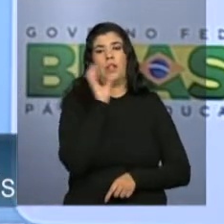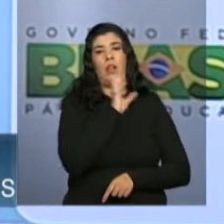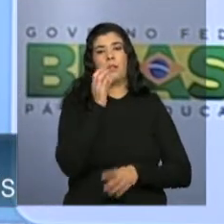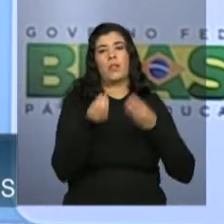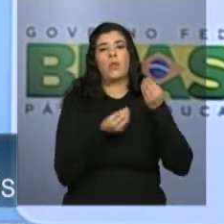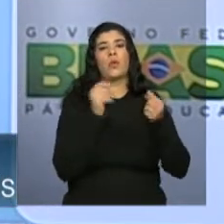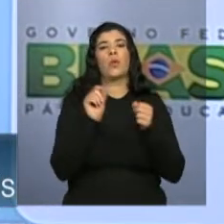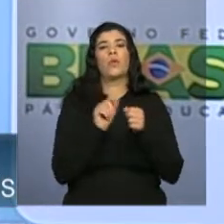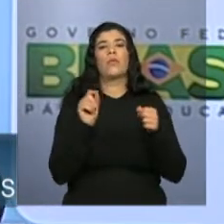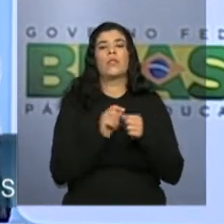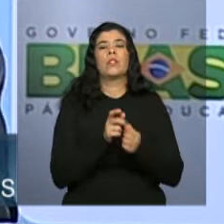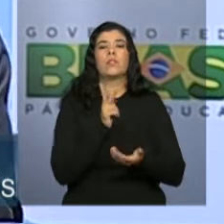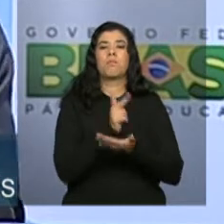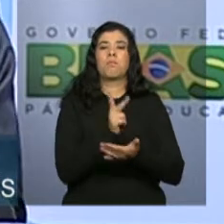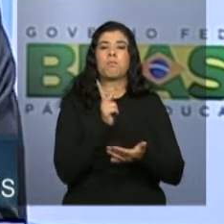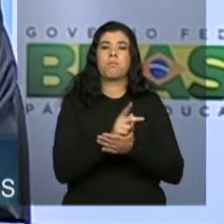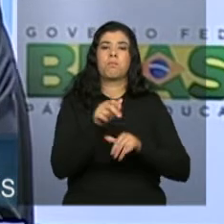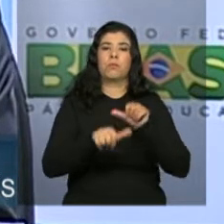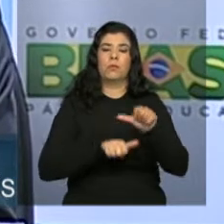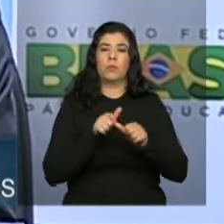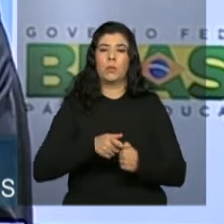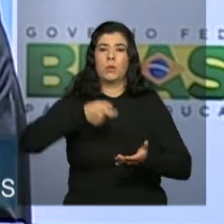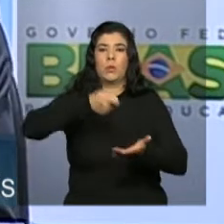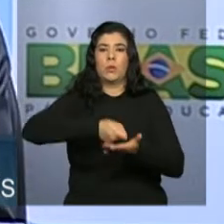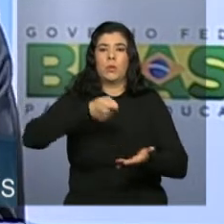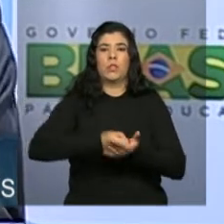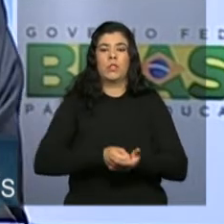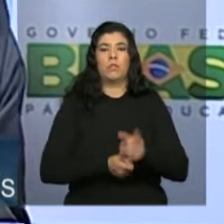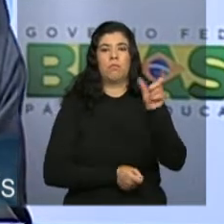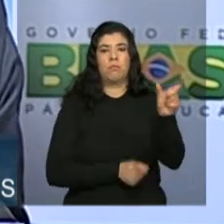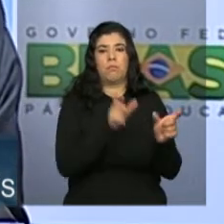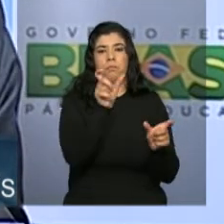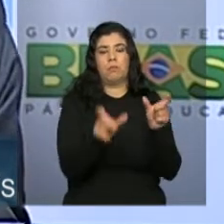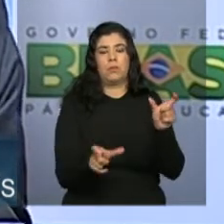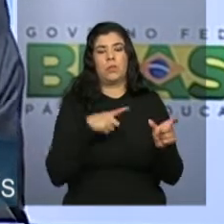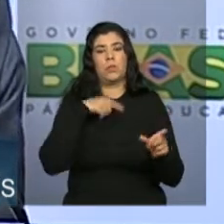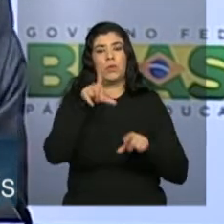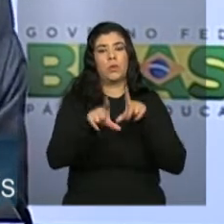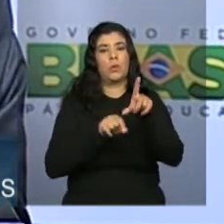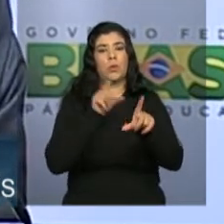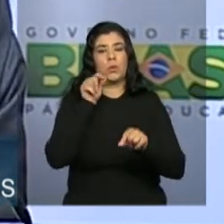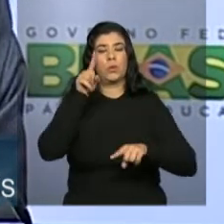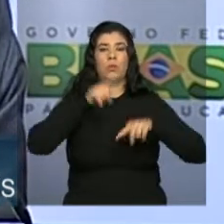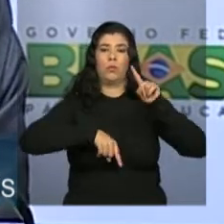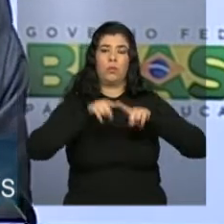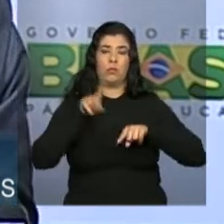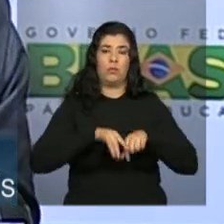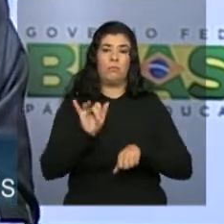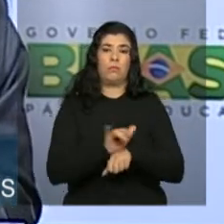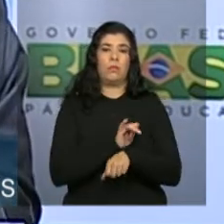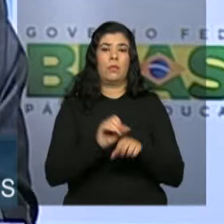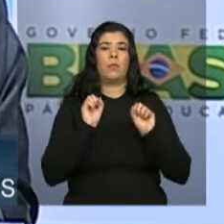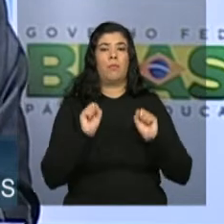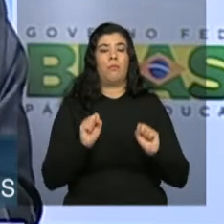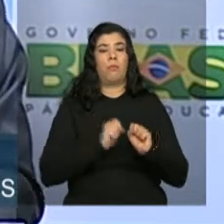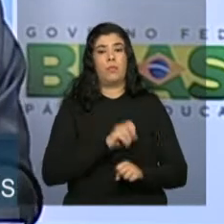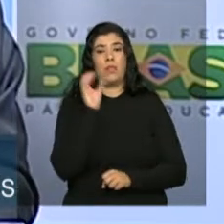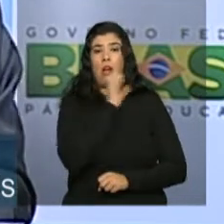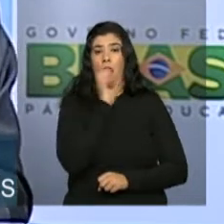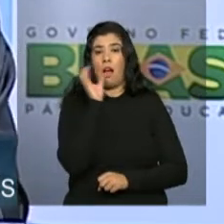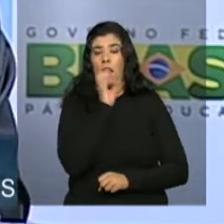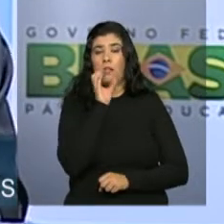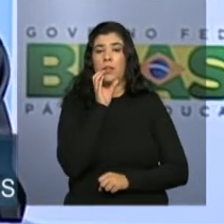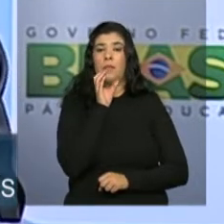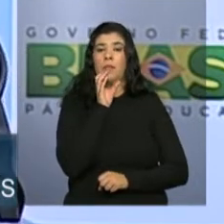que vai se consolidando cada vez mais exigia da nossa parte adoção de medidas que pudessem acelerar